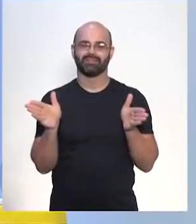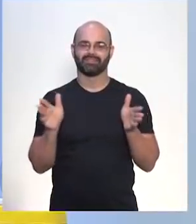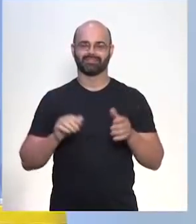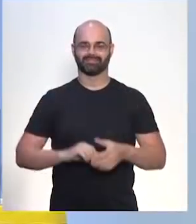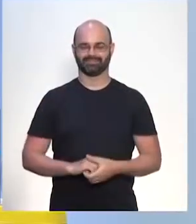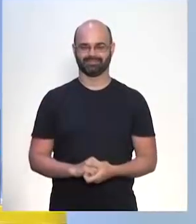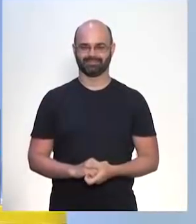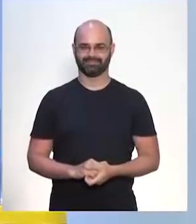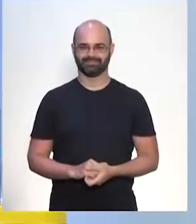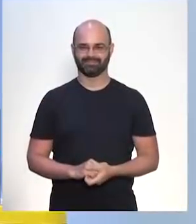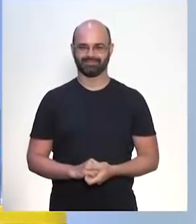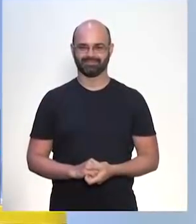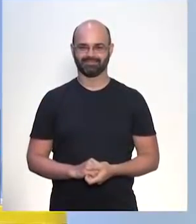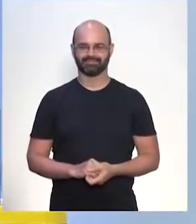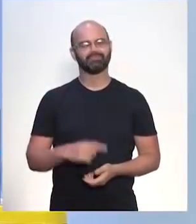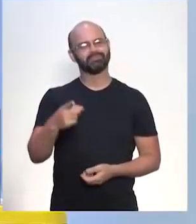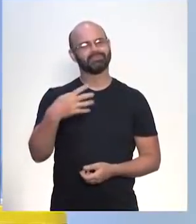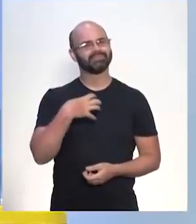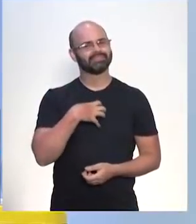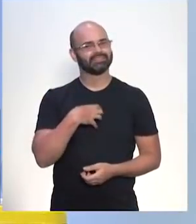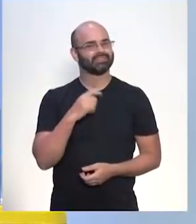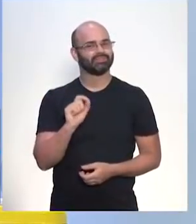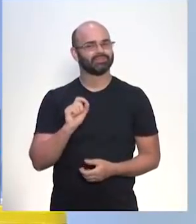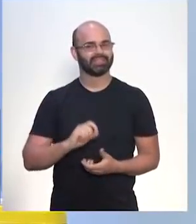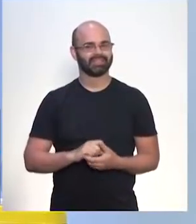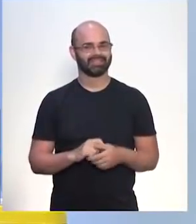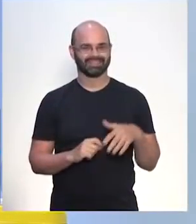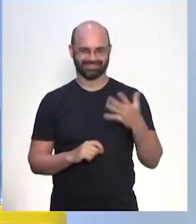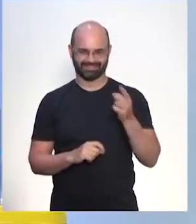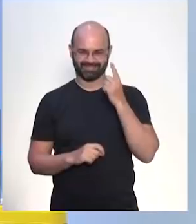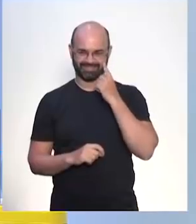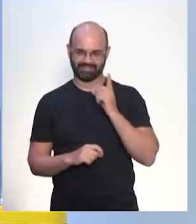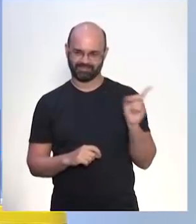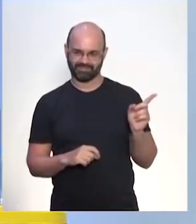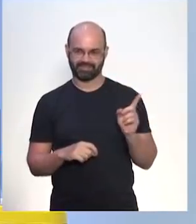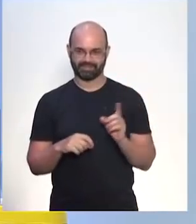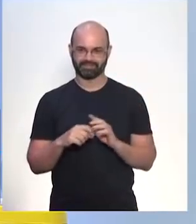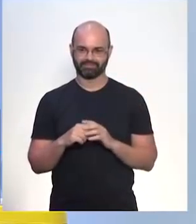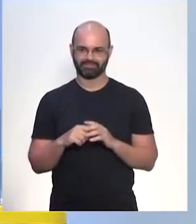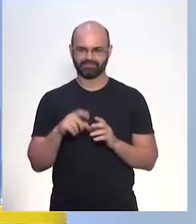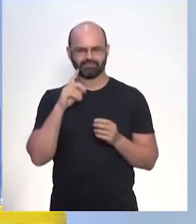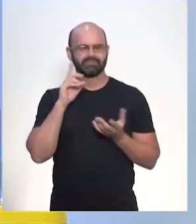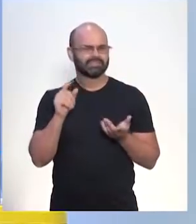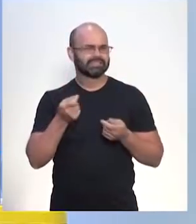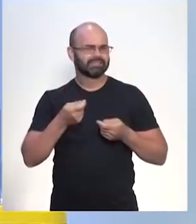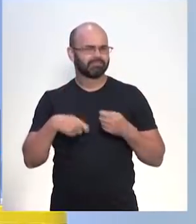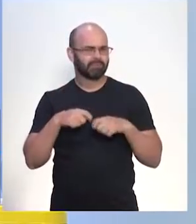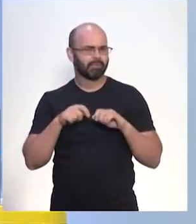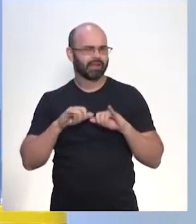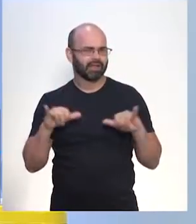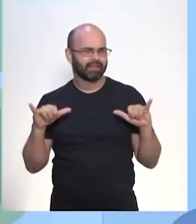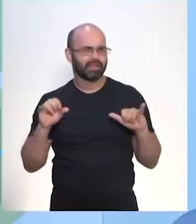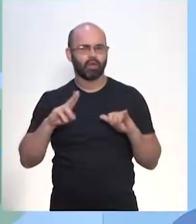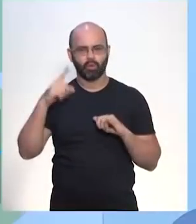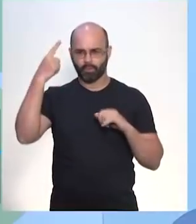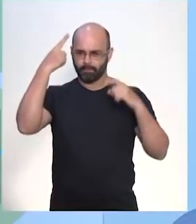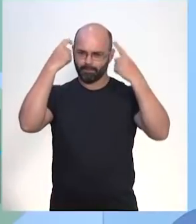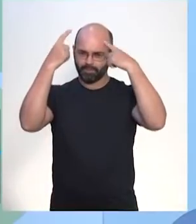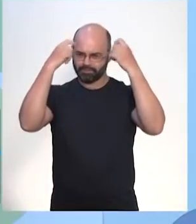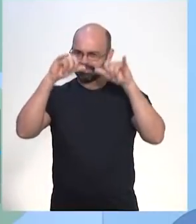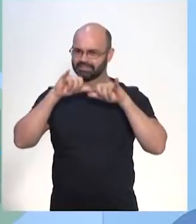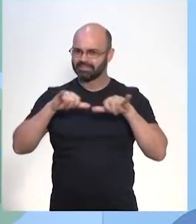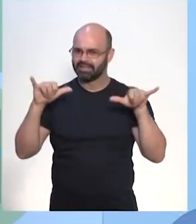E aí, gente, o que você sentiu ao assistir aí essa propaganda ou publicidade, hein, agora? Nossa, tá querendo me vender